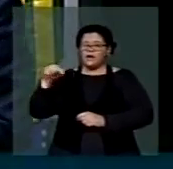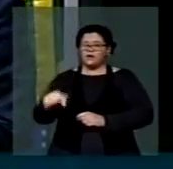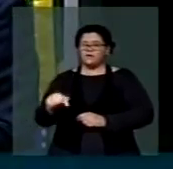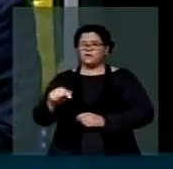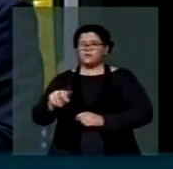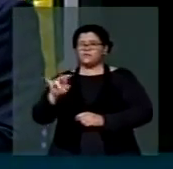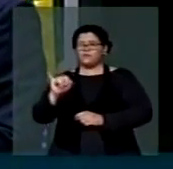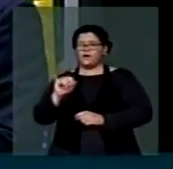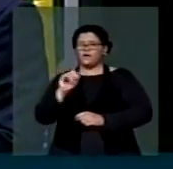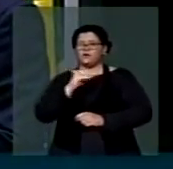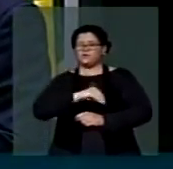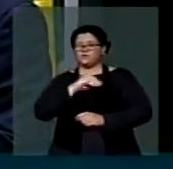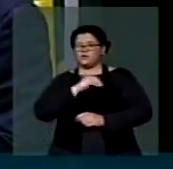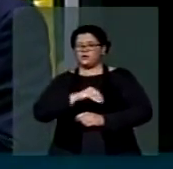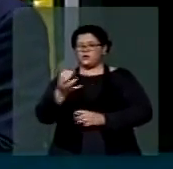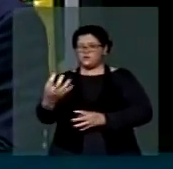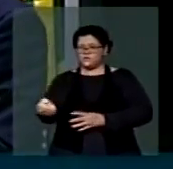torno de